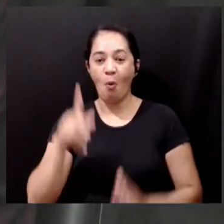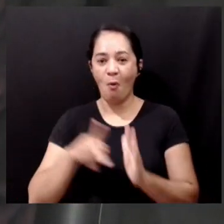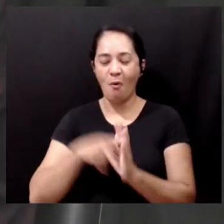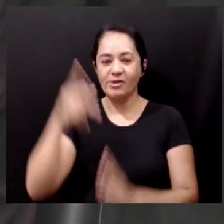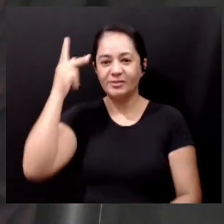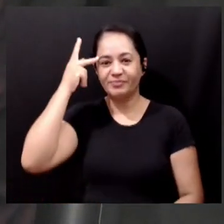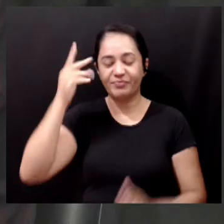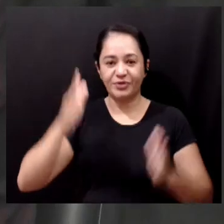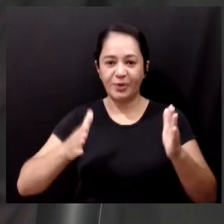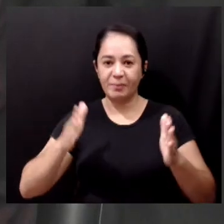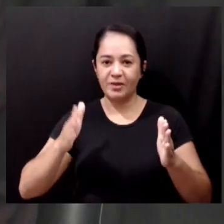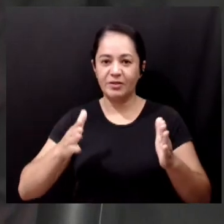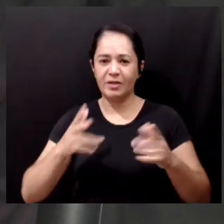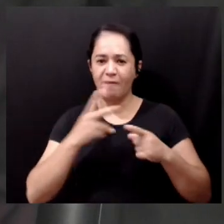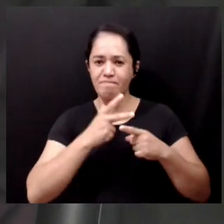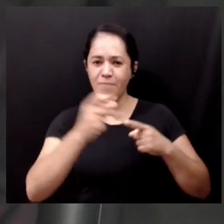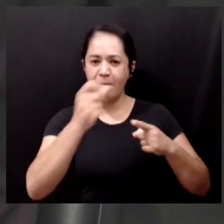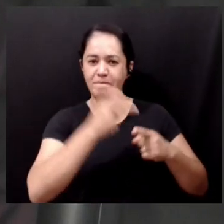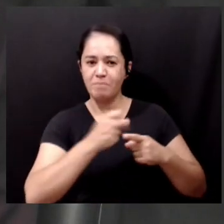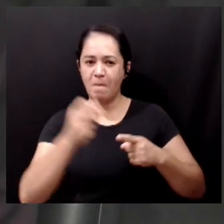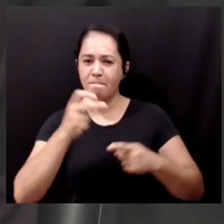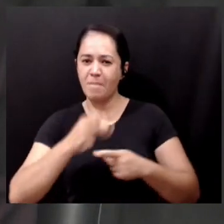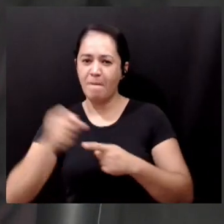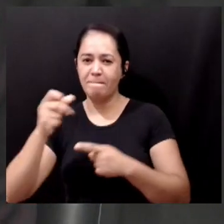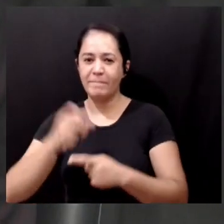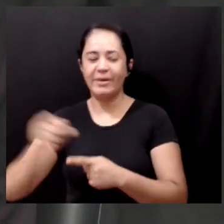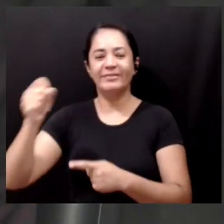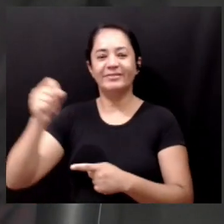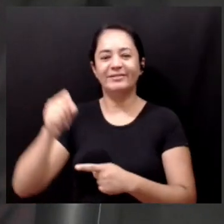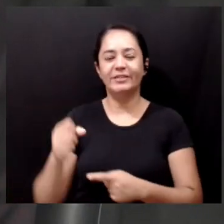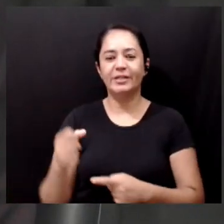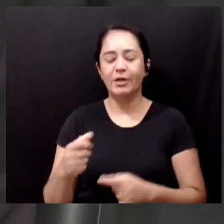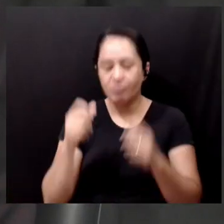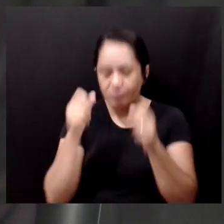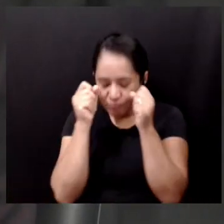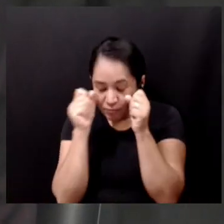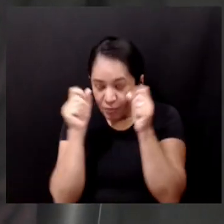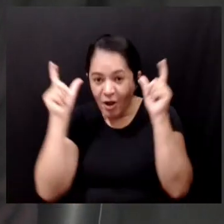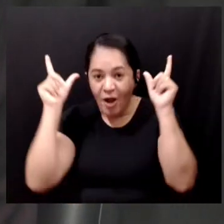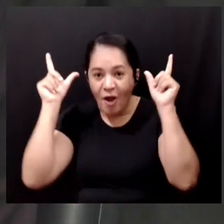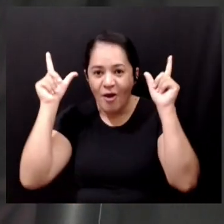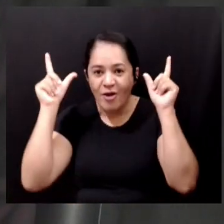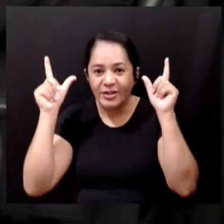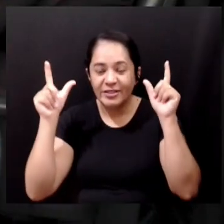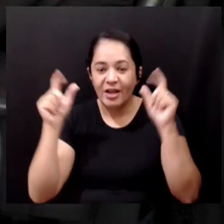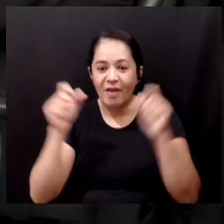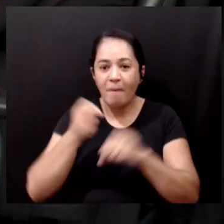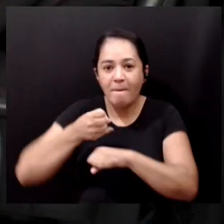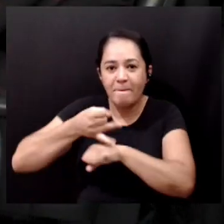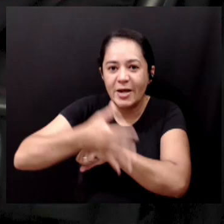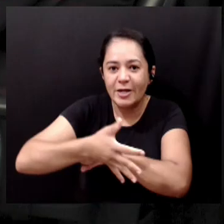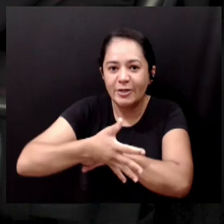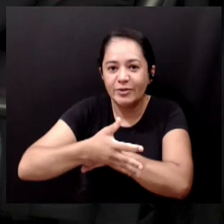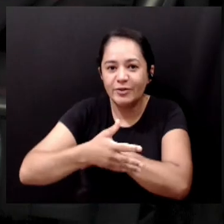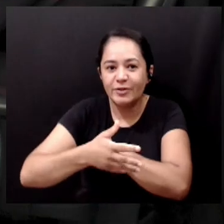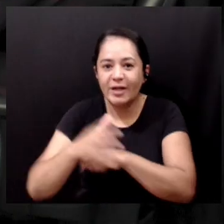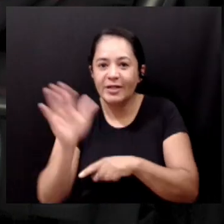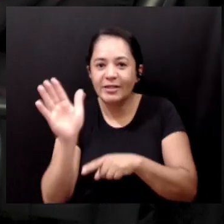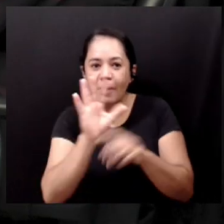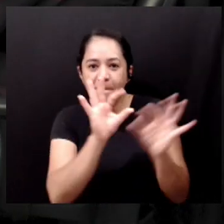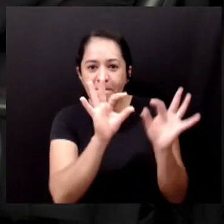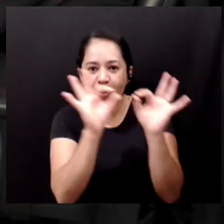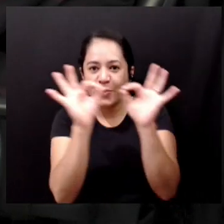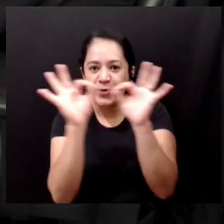o Raí, né? Eu acordava de madrugada para assistir os mundiais, eu assisti o Mundial... Acho que antes do Raí tinha o Miller, tinha o